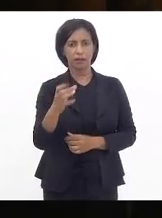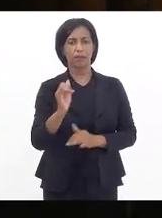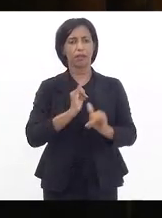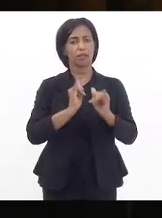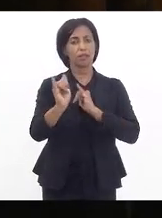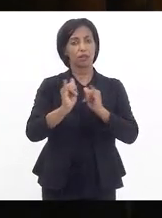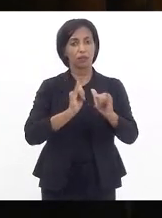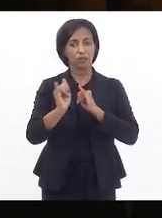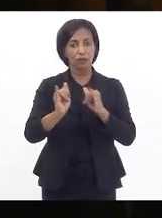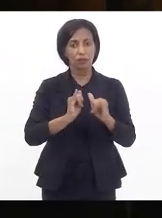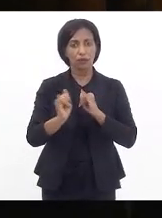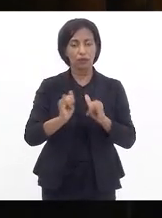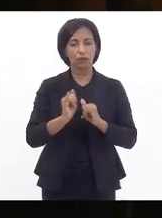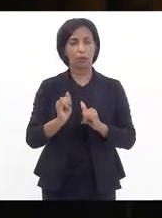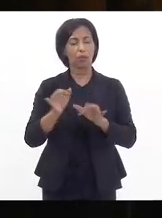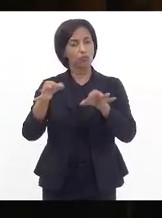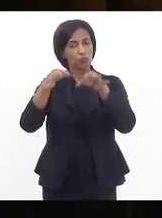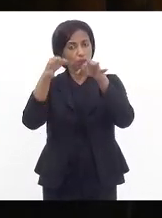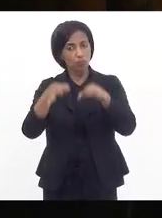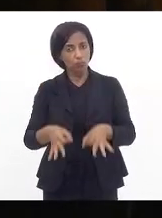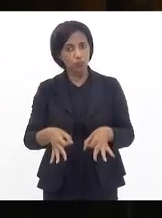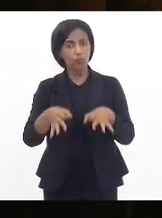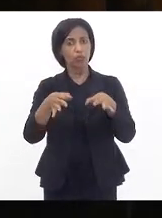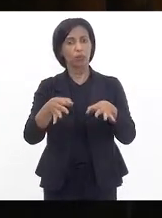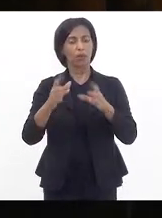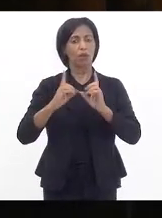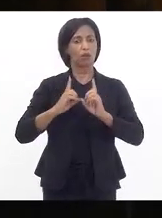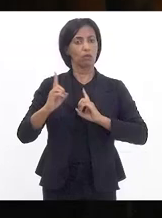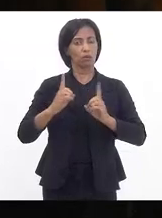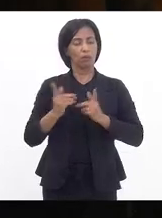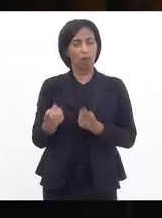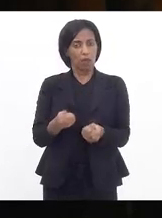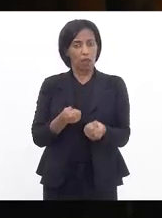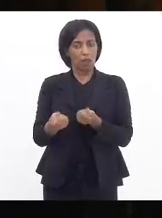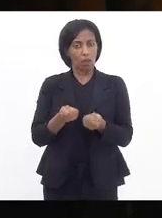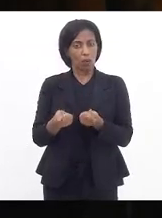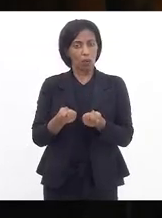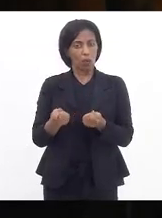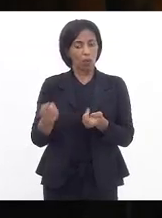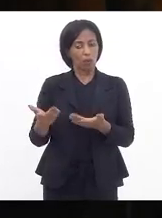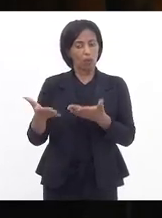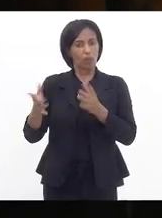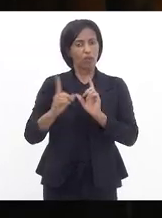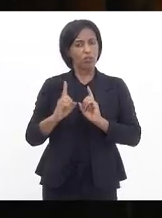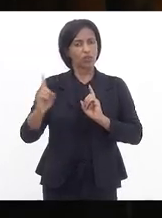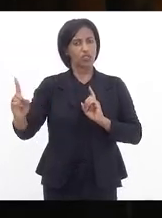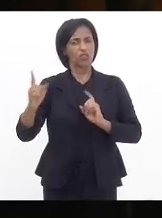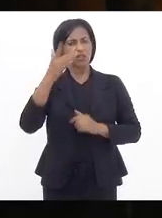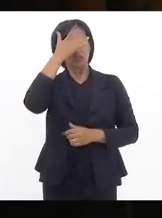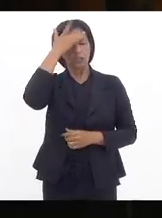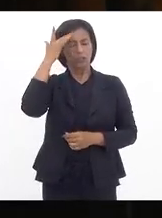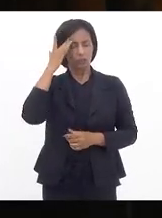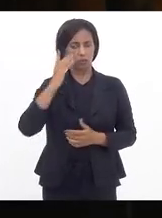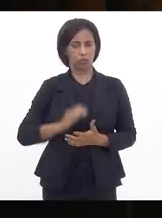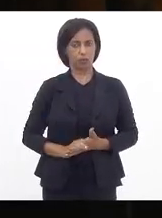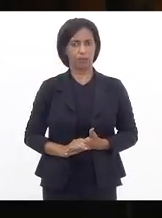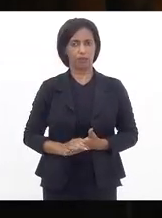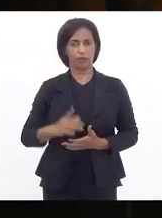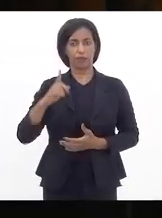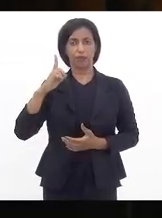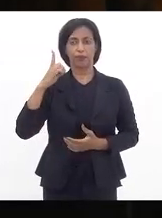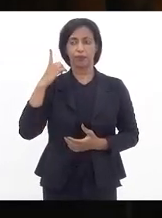informação justamente para que o debate econômico não fique distante das pessoas